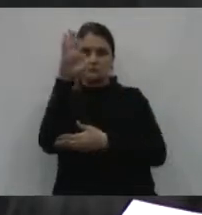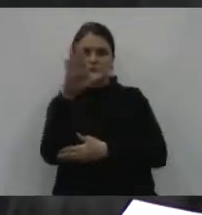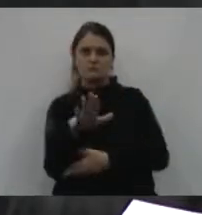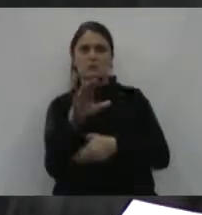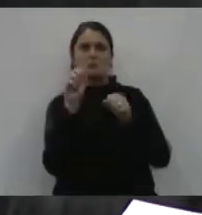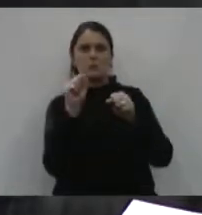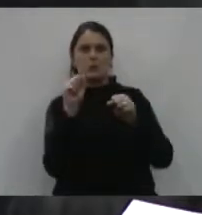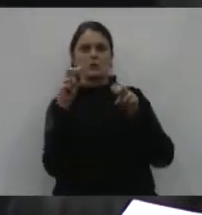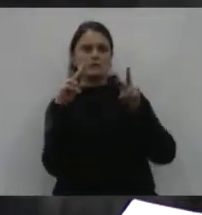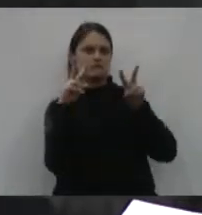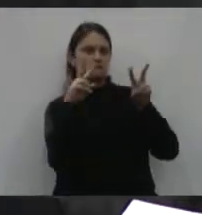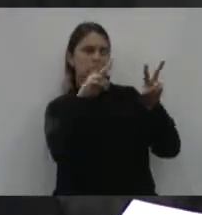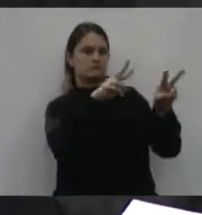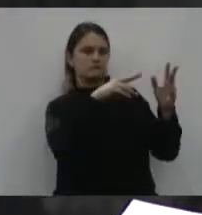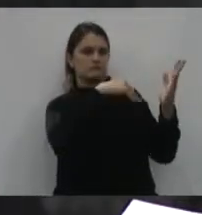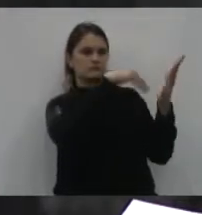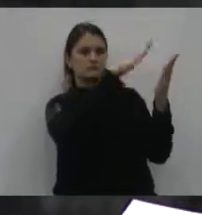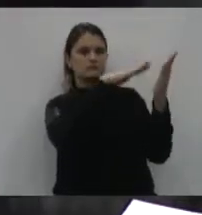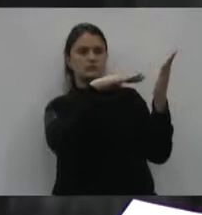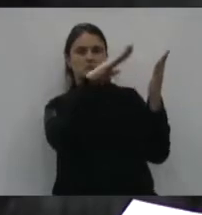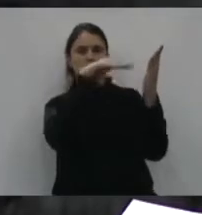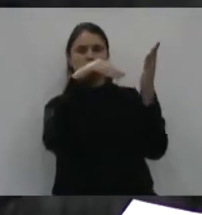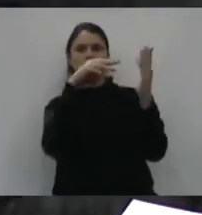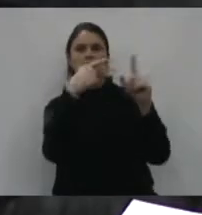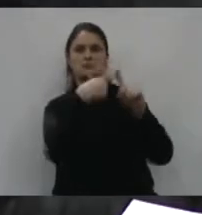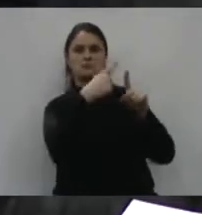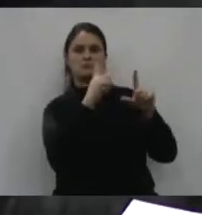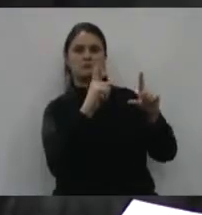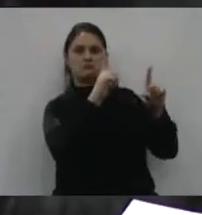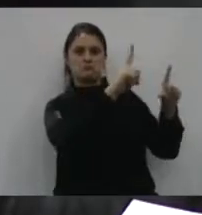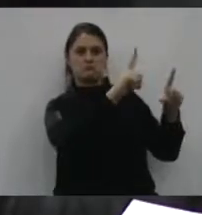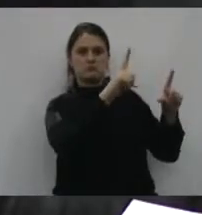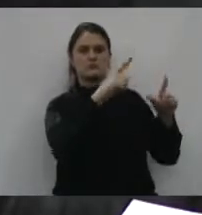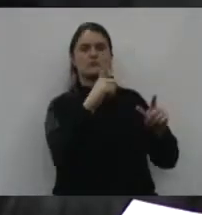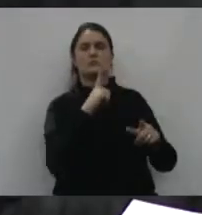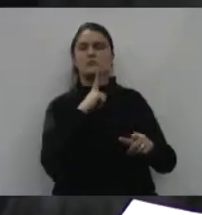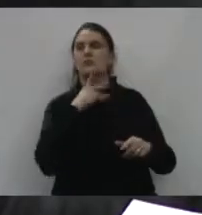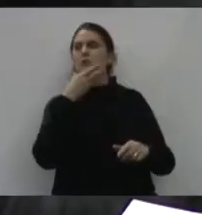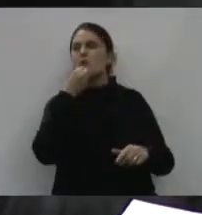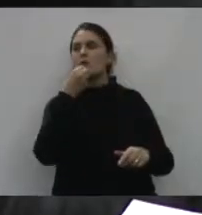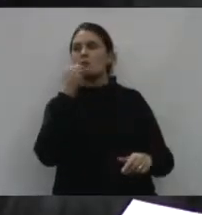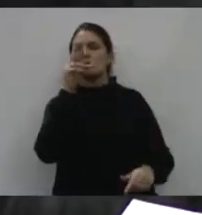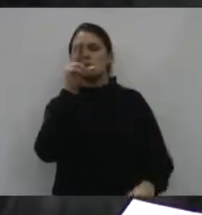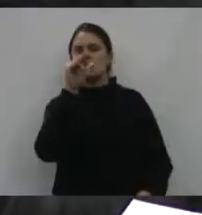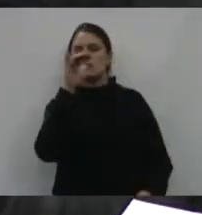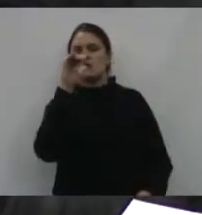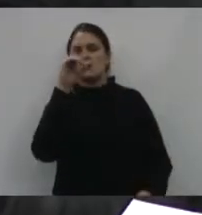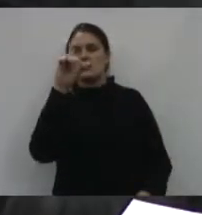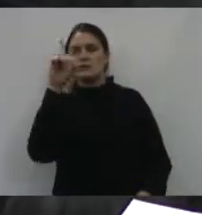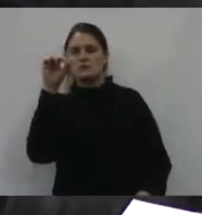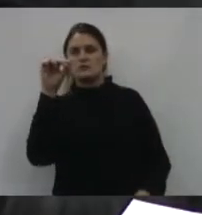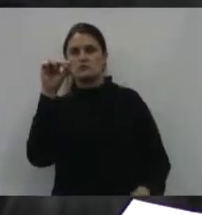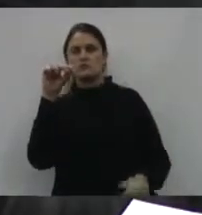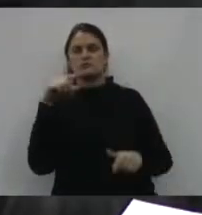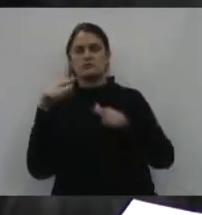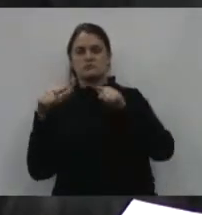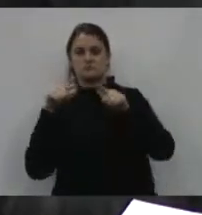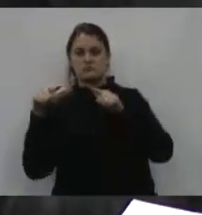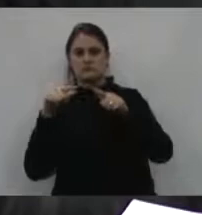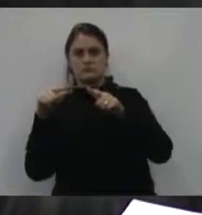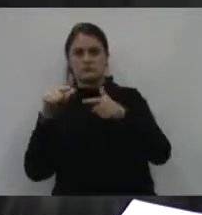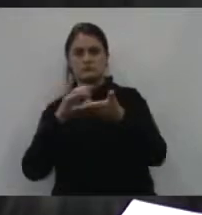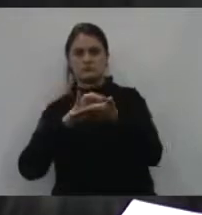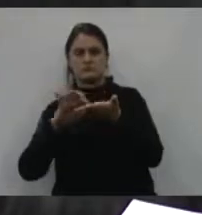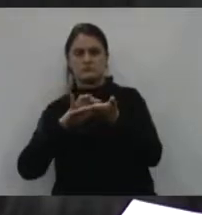visitar os talentos, né? Aqui está o nosso amigo Ricardo Sommer, né, que trabalha na parte da cultura e lá sempre junto. E vimos